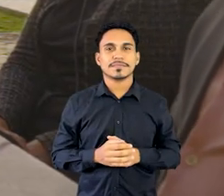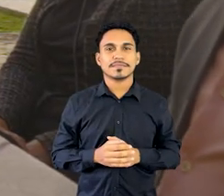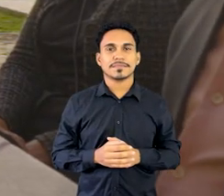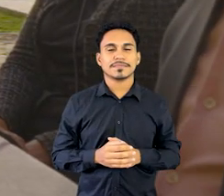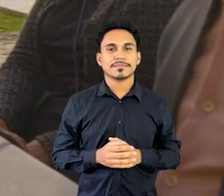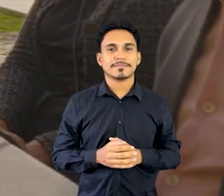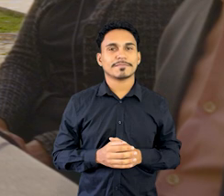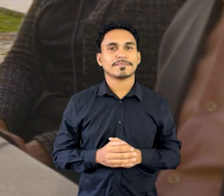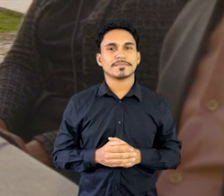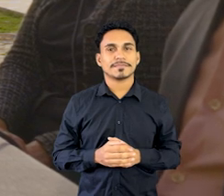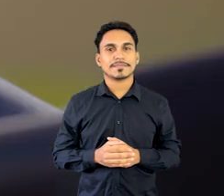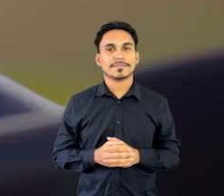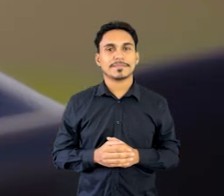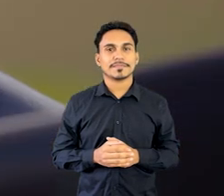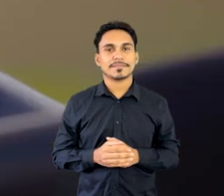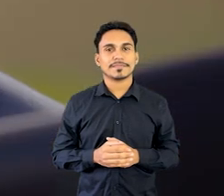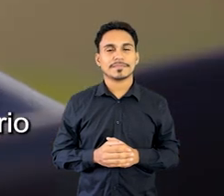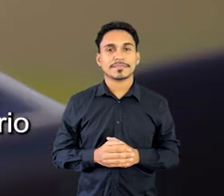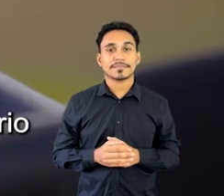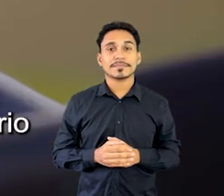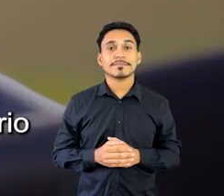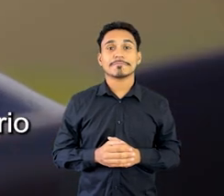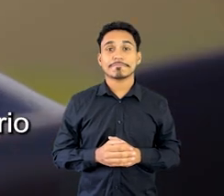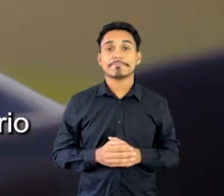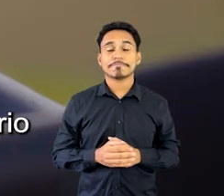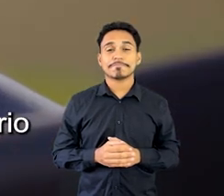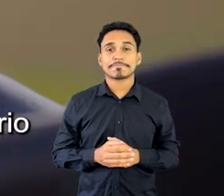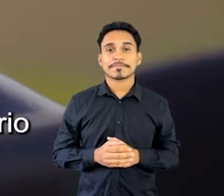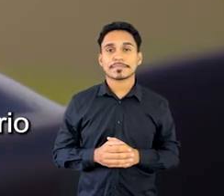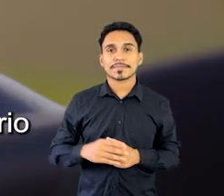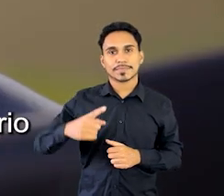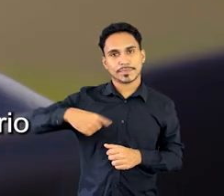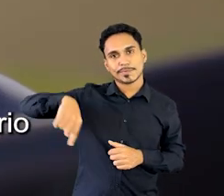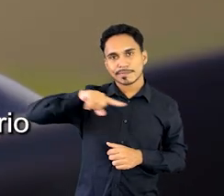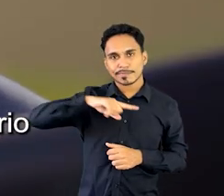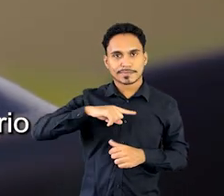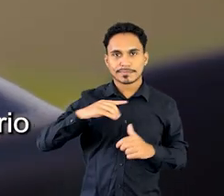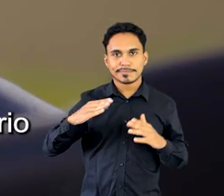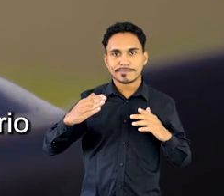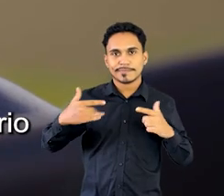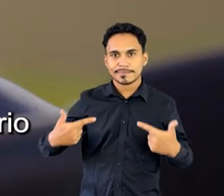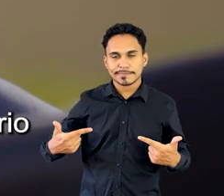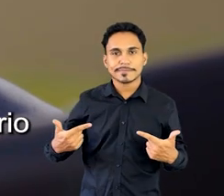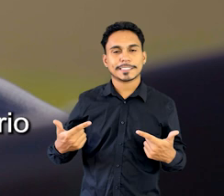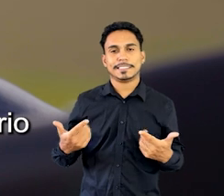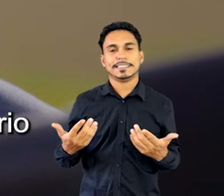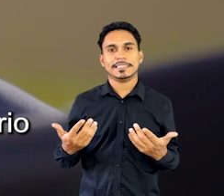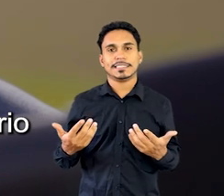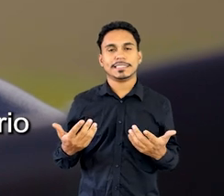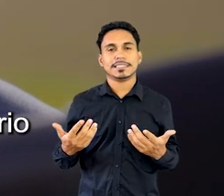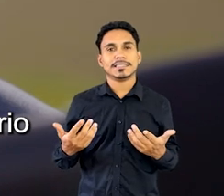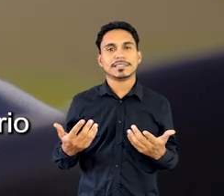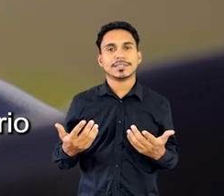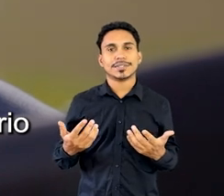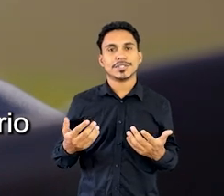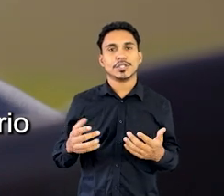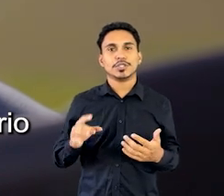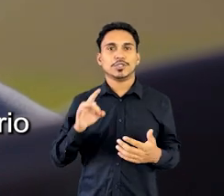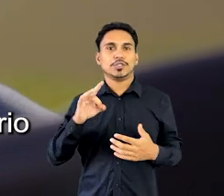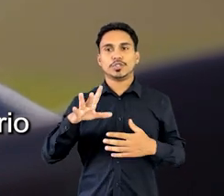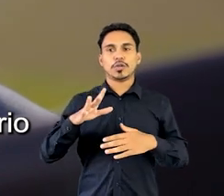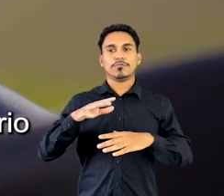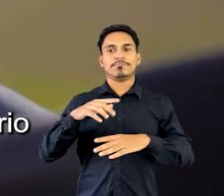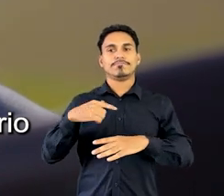ouvinte na atualidade eh o que não nos coloca automaticamente como um